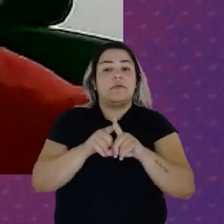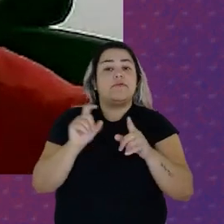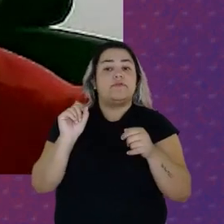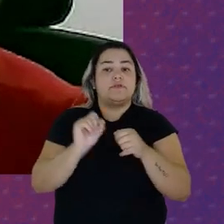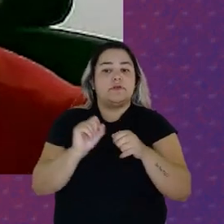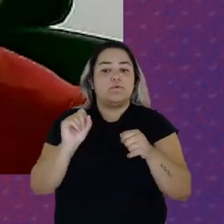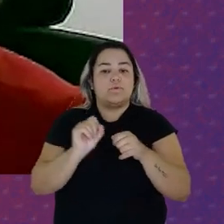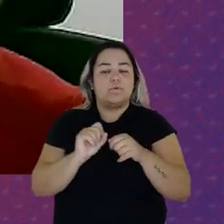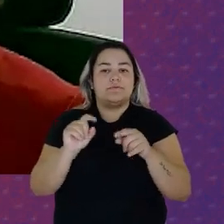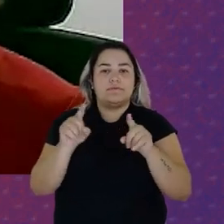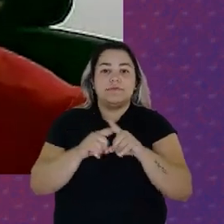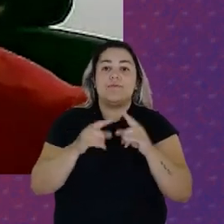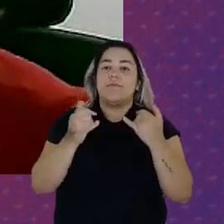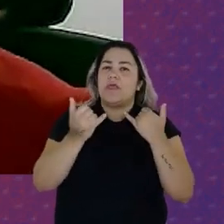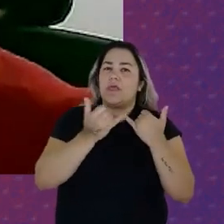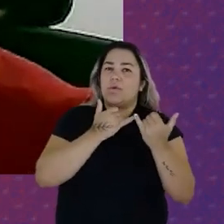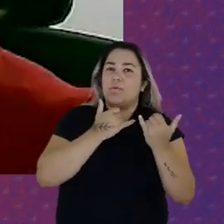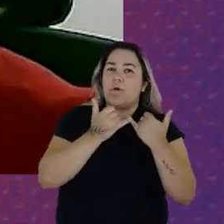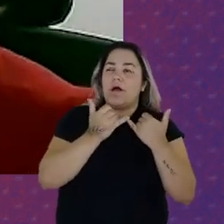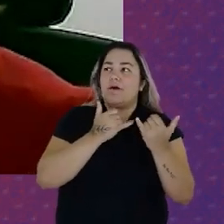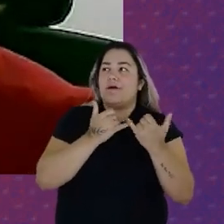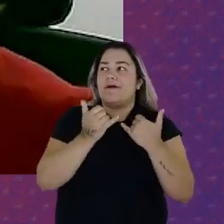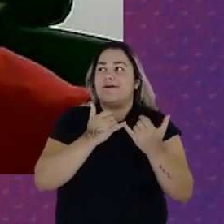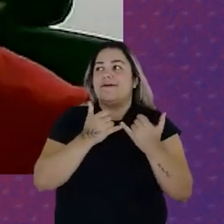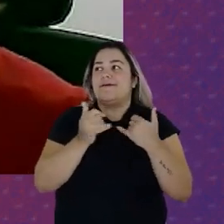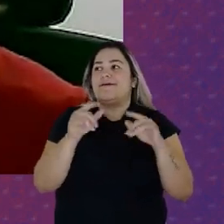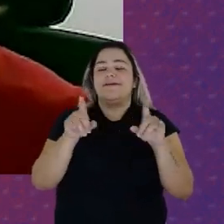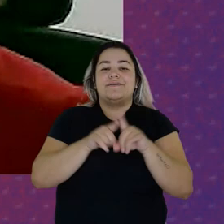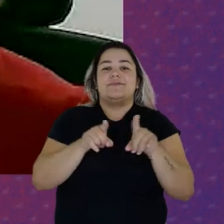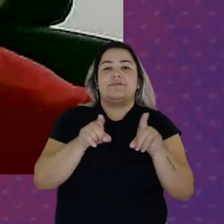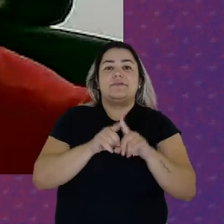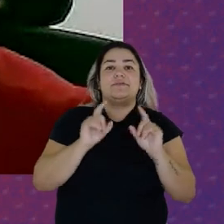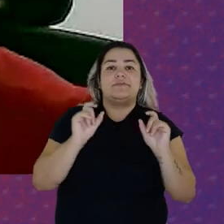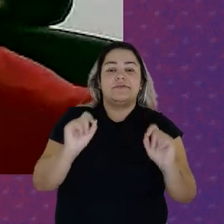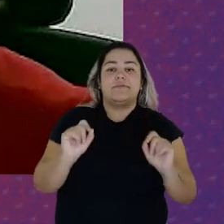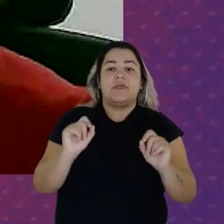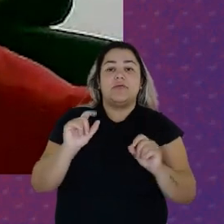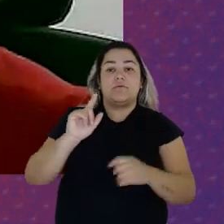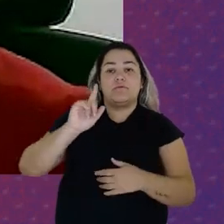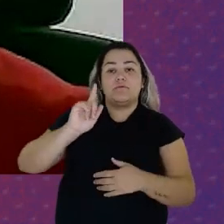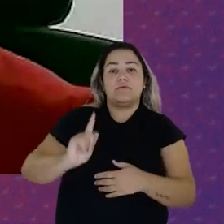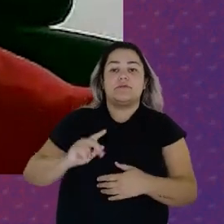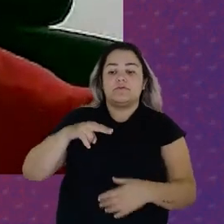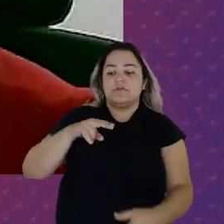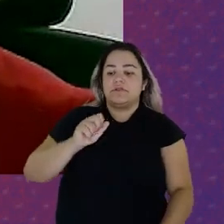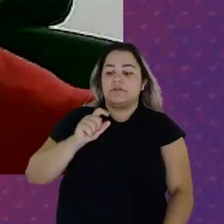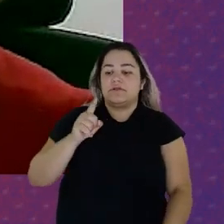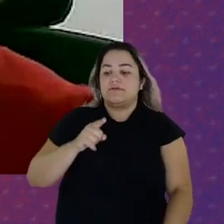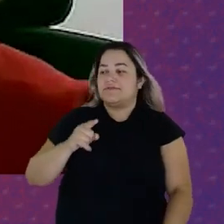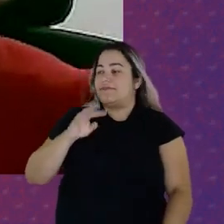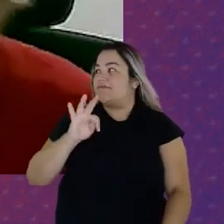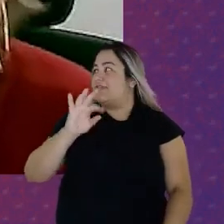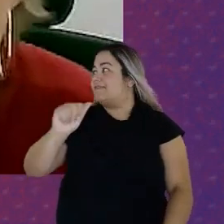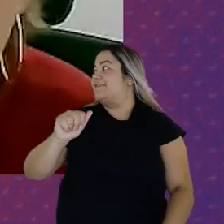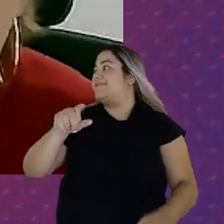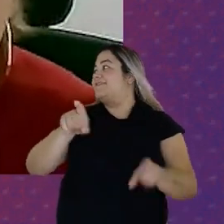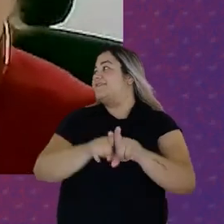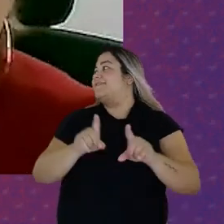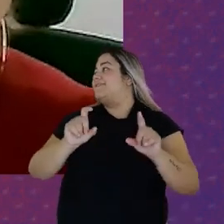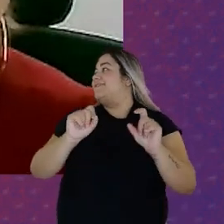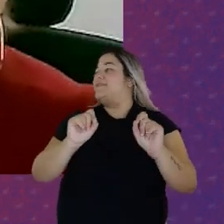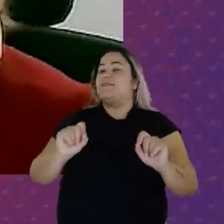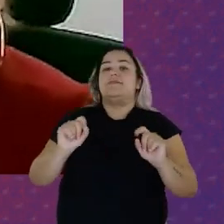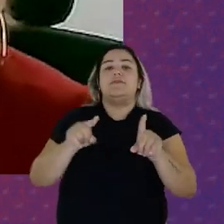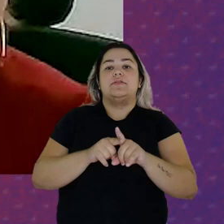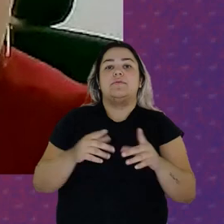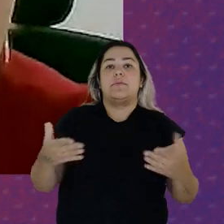gesto semelhante ao Sieg Heil, que é o gesto nazista, cantando o hino nacional. Nesse